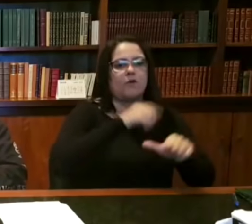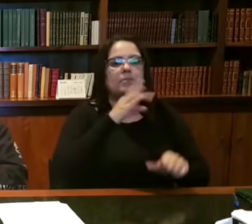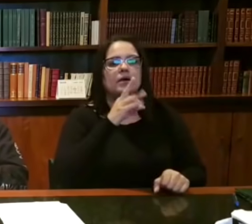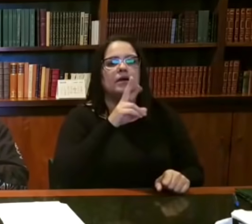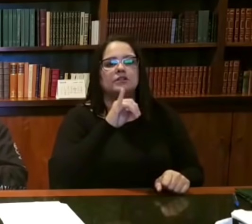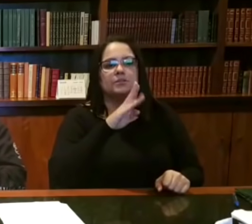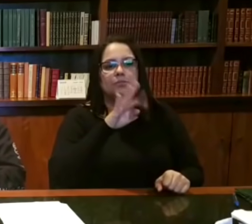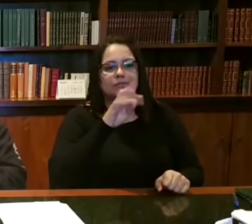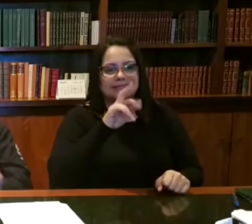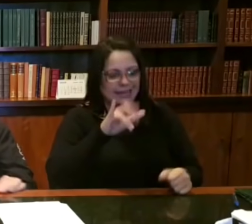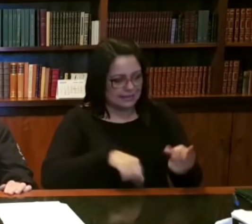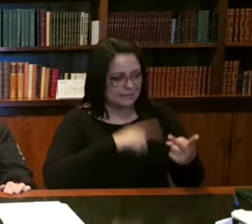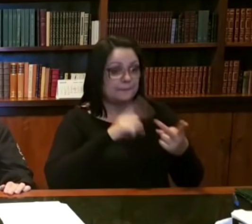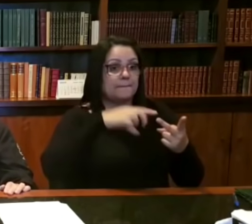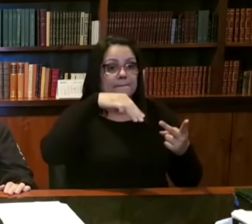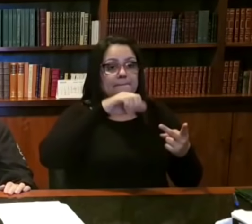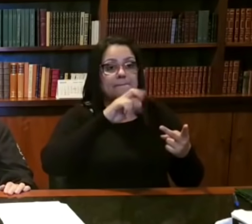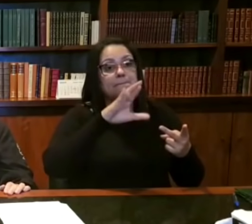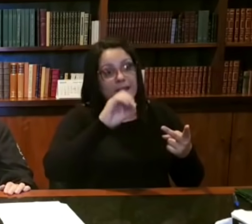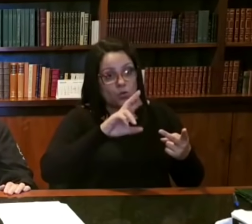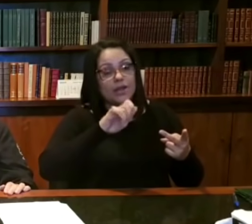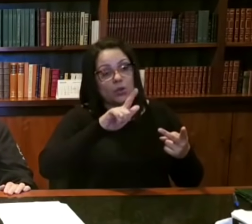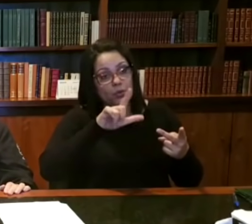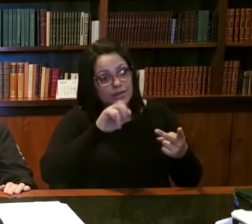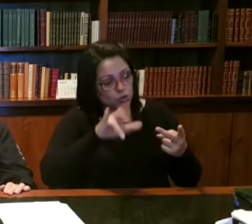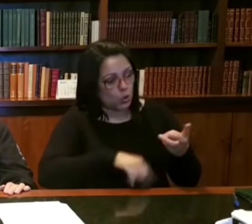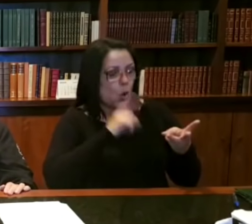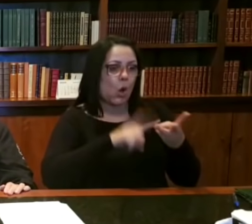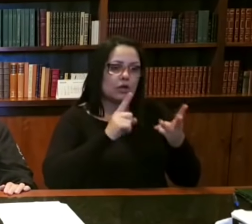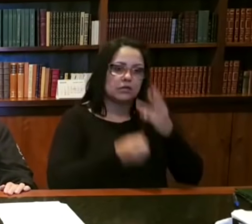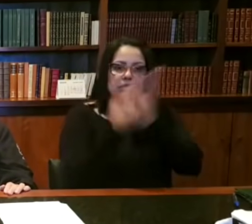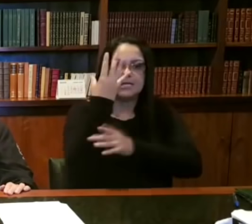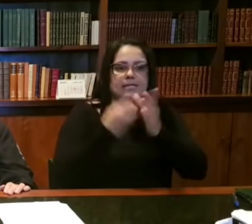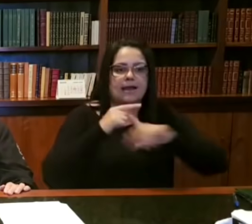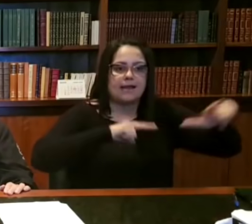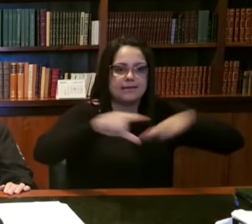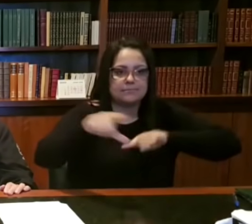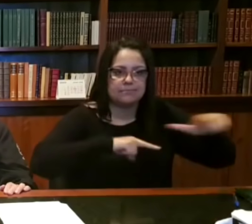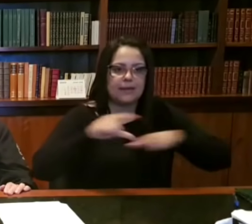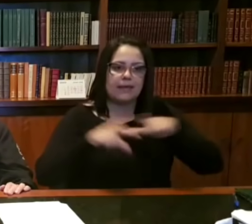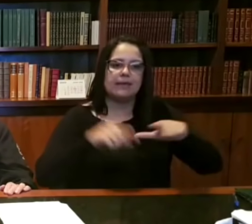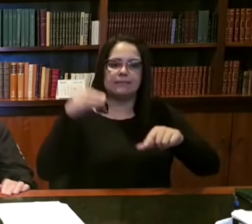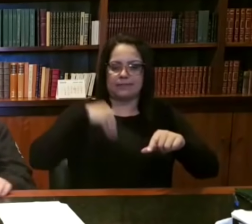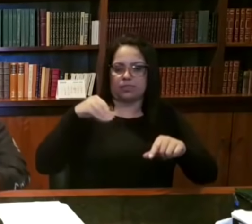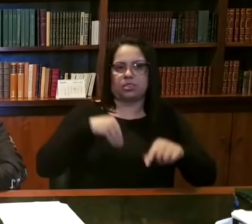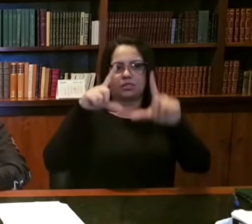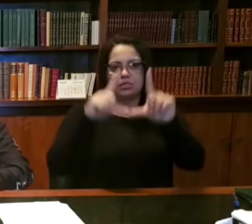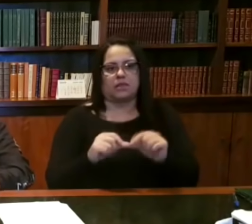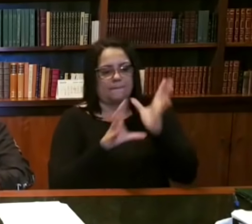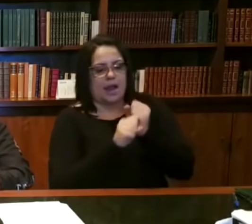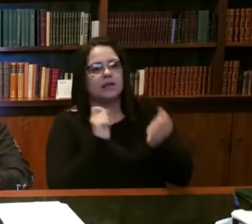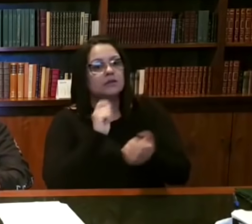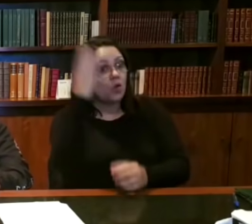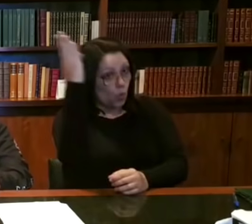tributária, marco regulatório dos investimentos, criação de emprego com a desoneração da folha de pagamentos. Nós vamos partir para cima. O Brasil